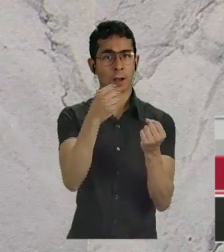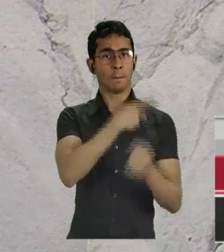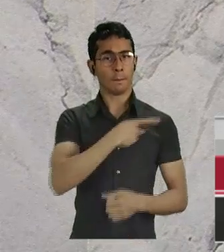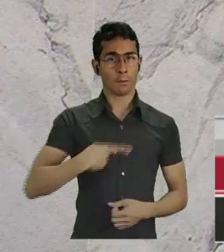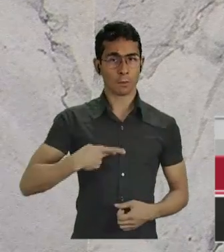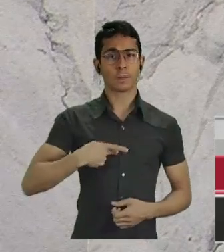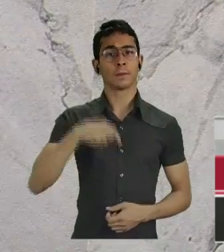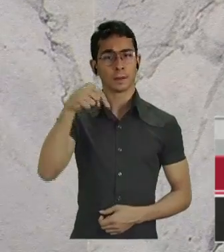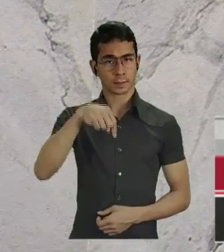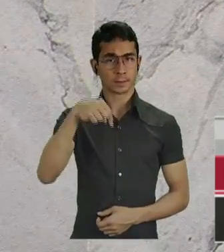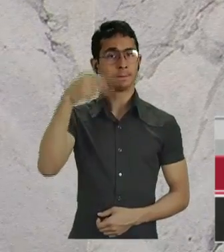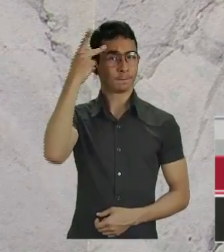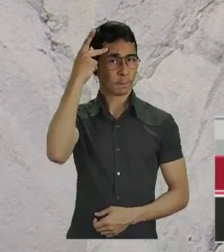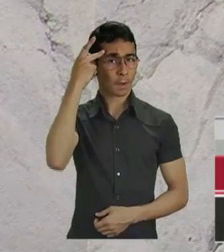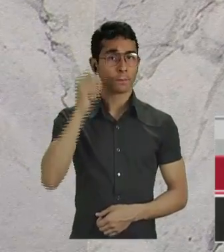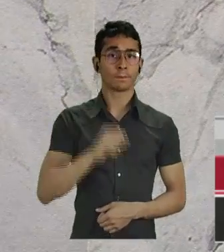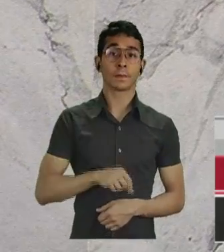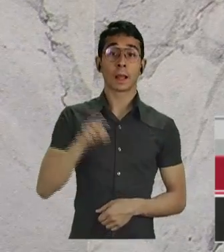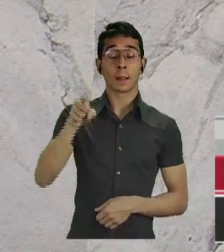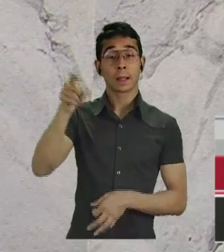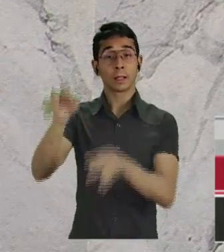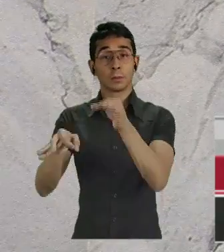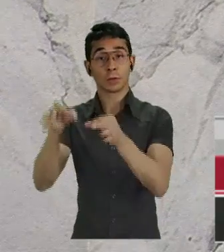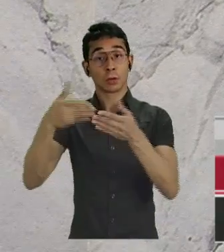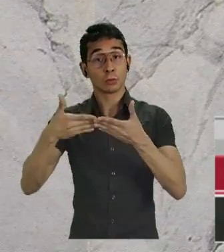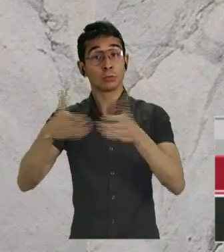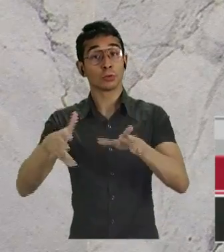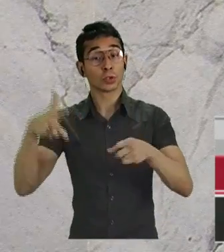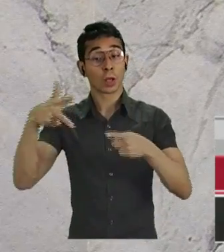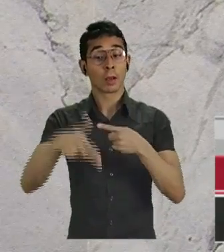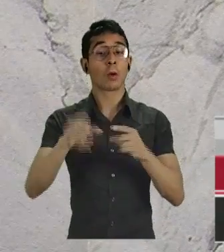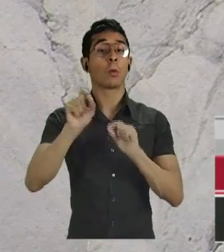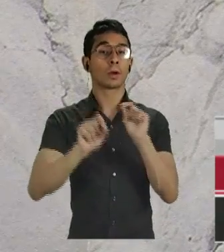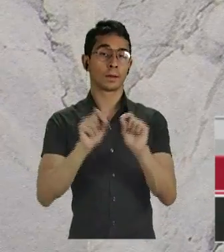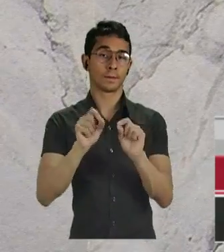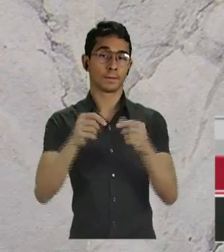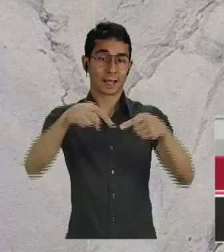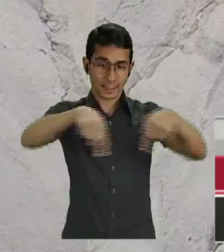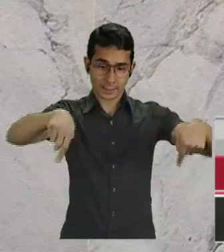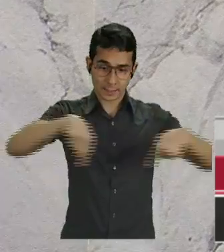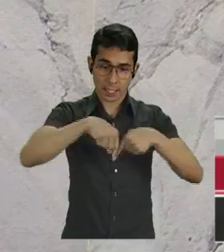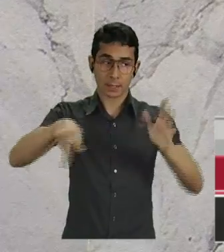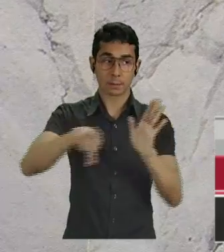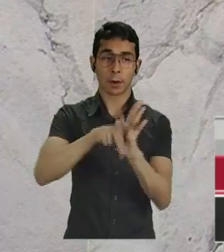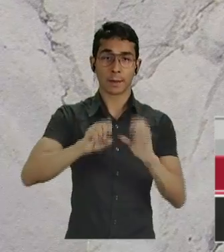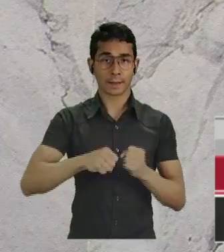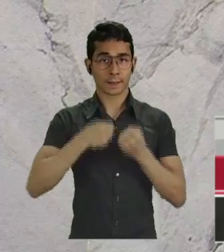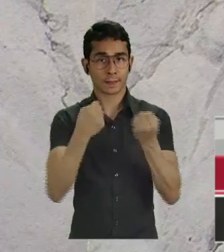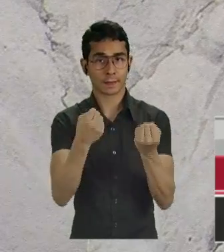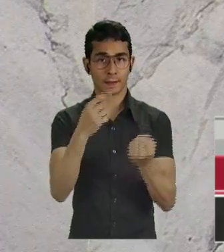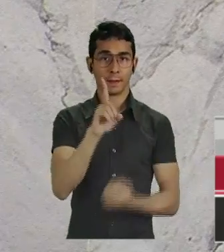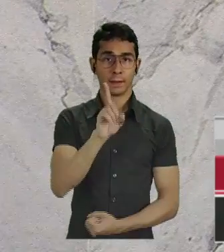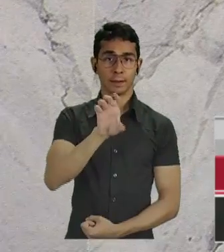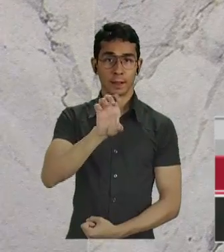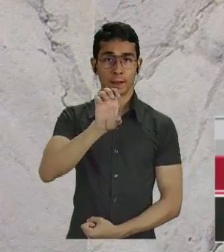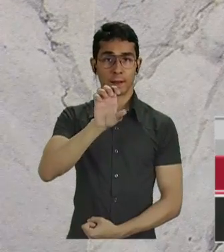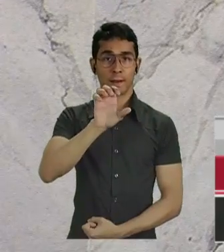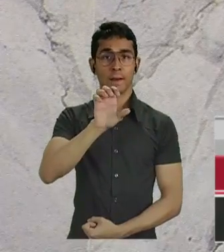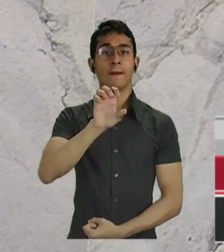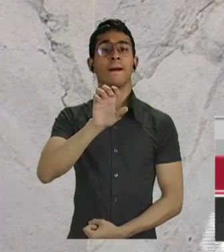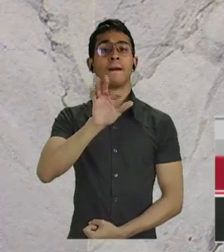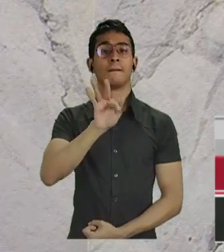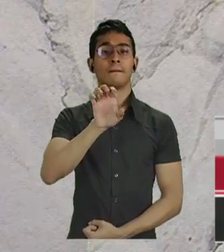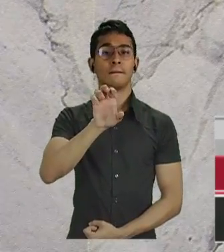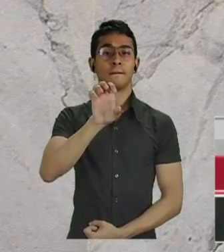foi inaugurado no tribunal de justiça militar uma sala da defensoria quer dizer que eu aqui publicamente agradecer ao doutor